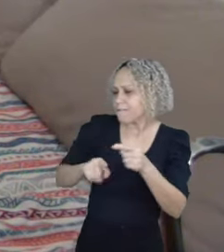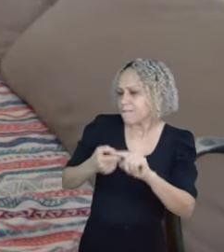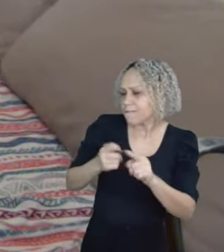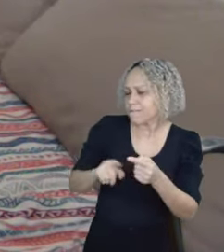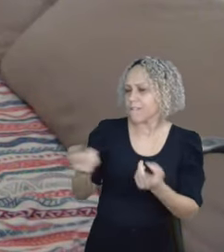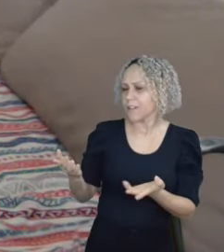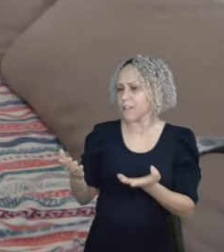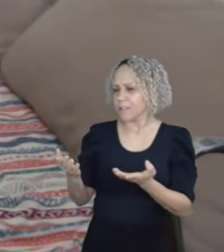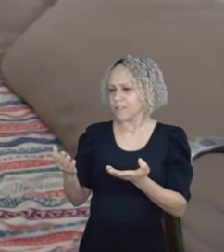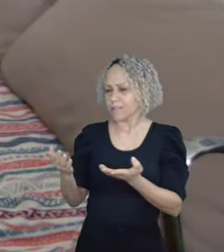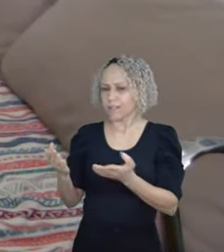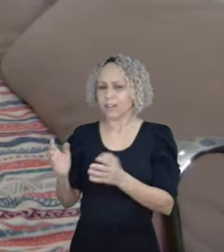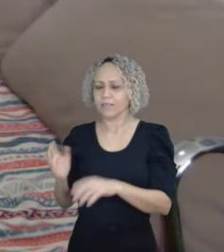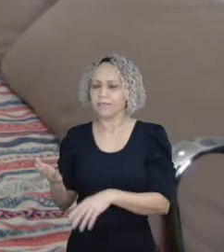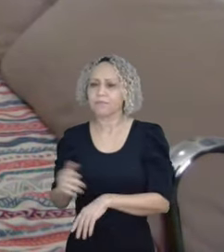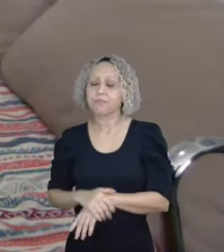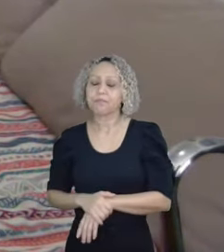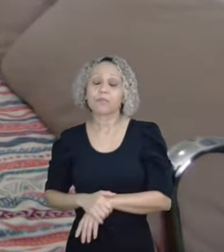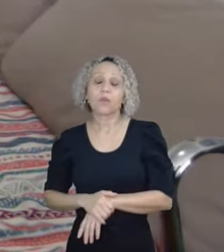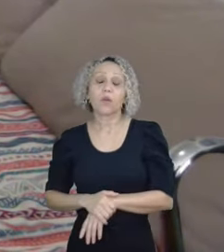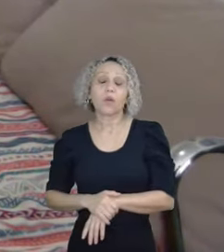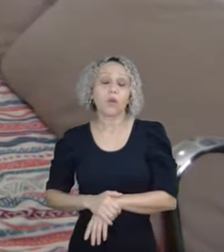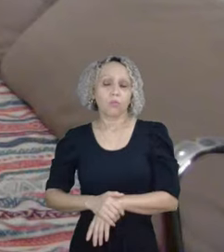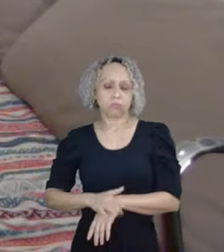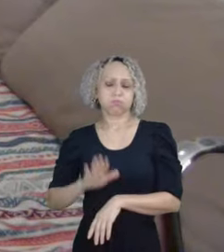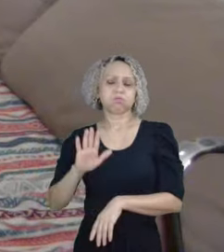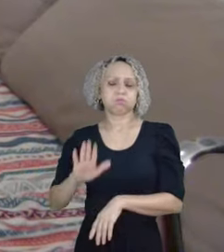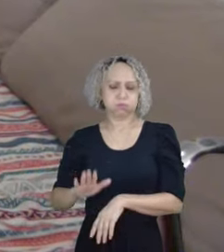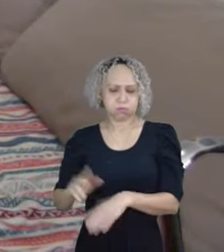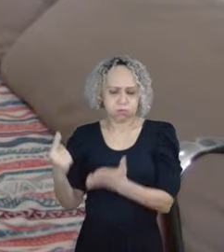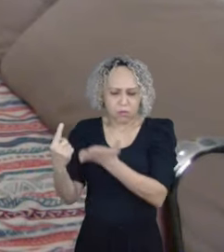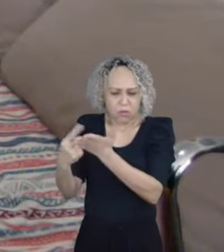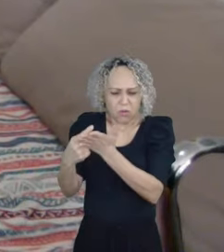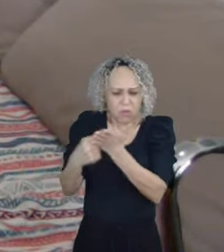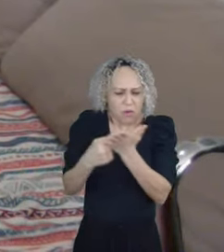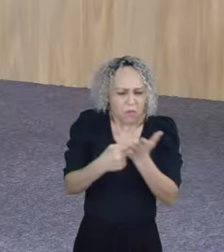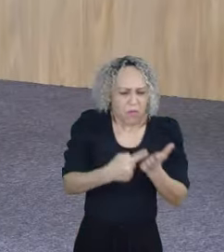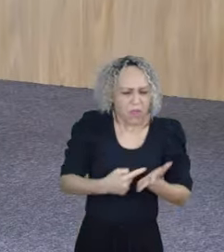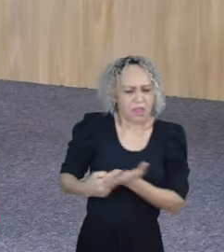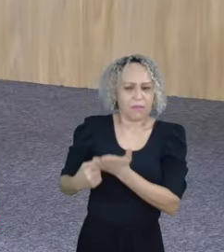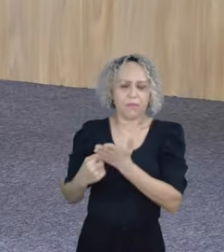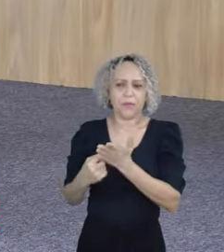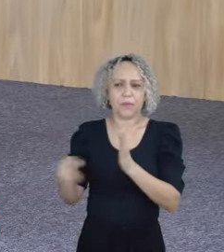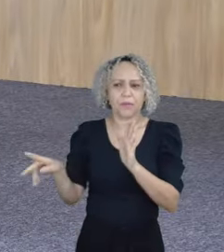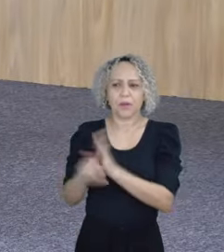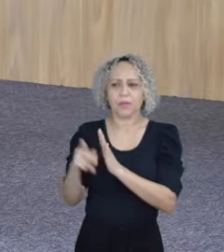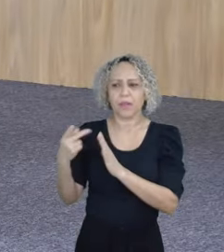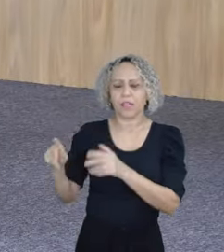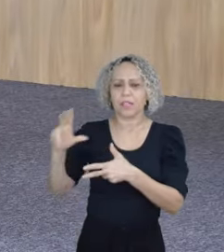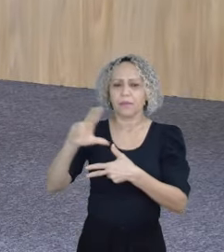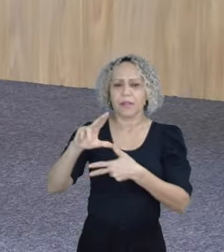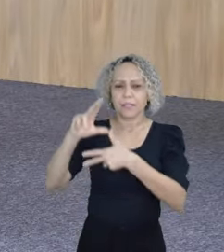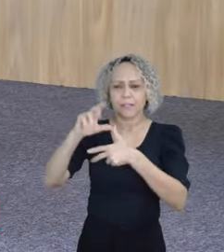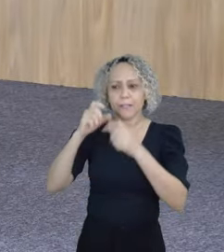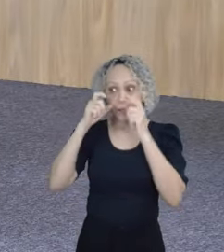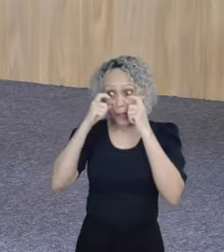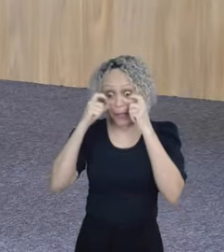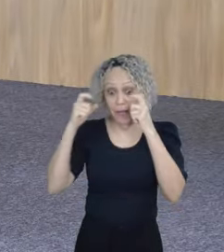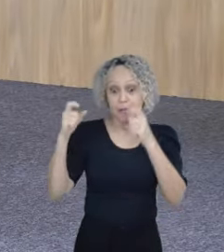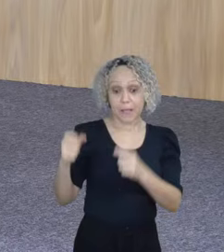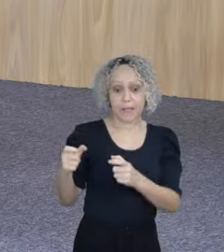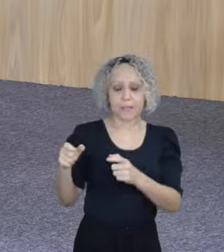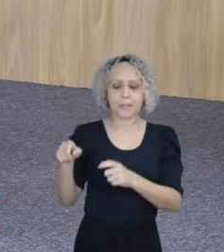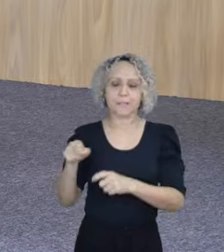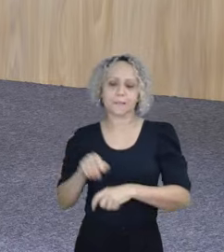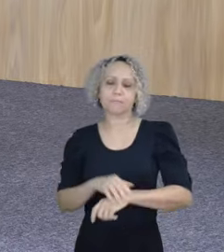com, como eu já falei, agendas muito próprias aqui na América Latina, Amanda. Com certeza, Fernando. Isso,